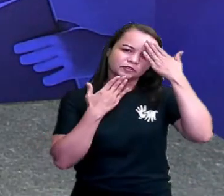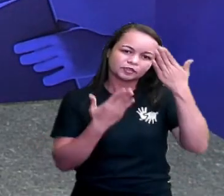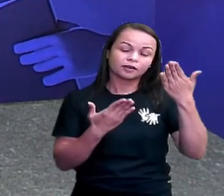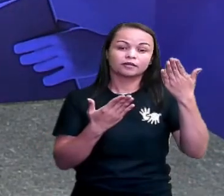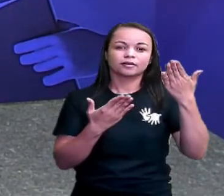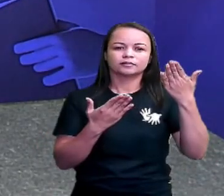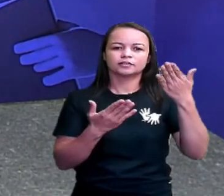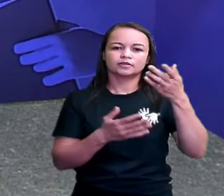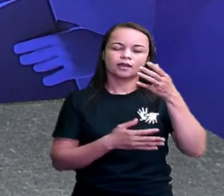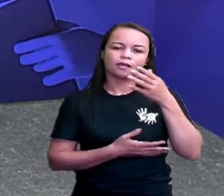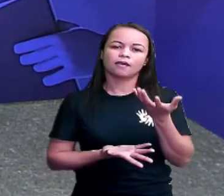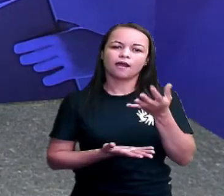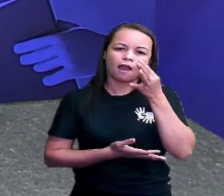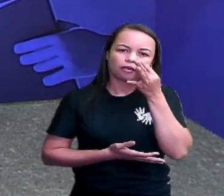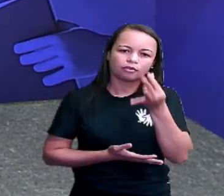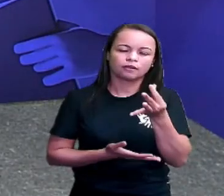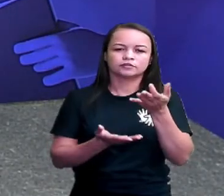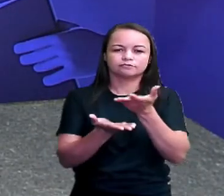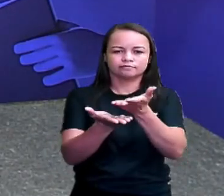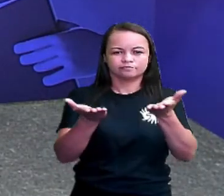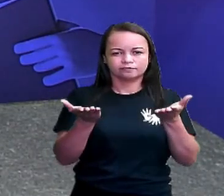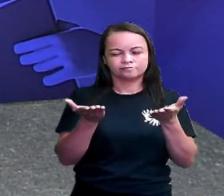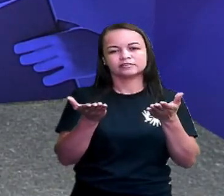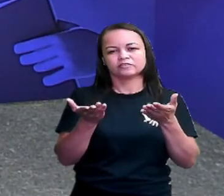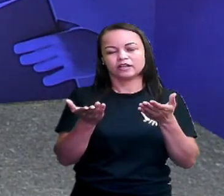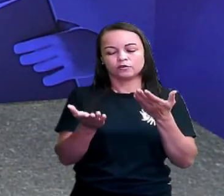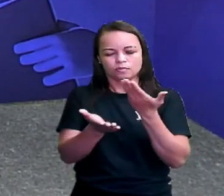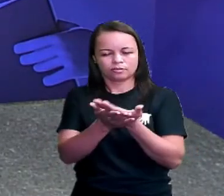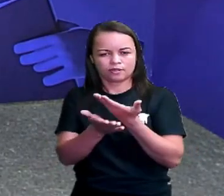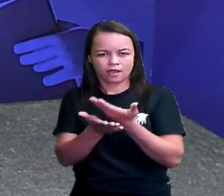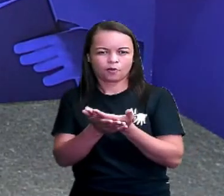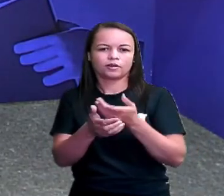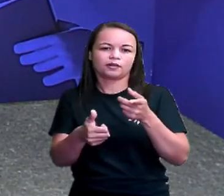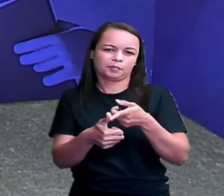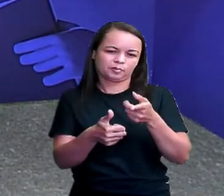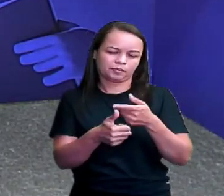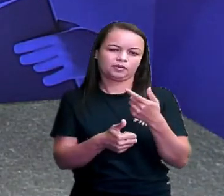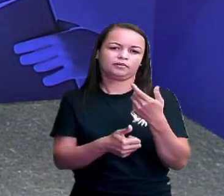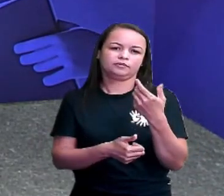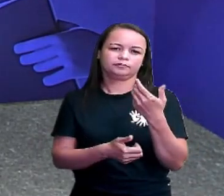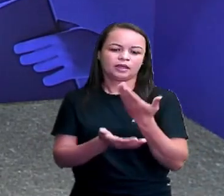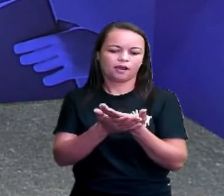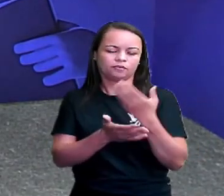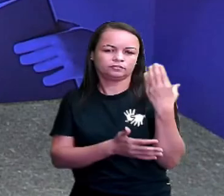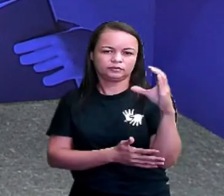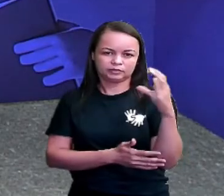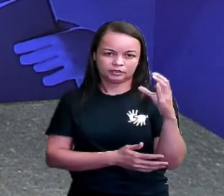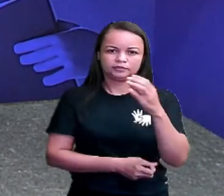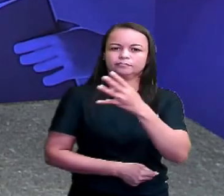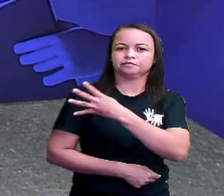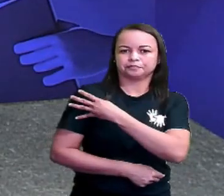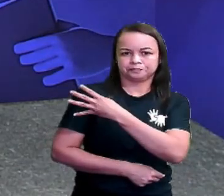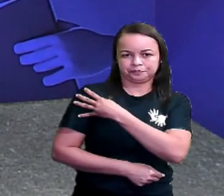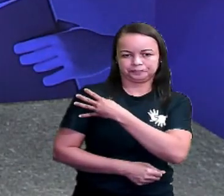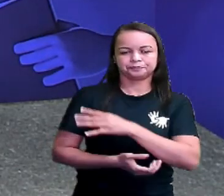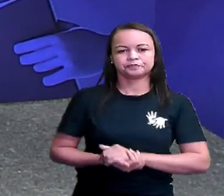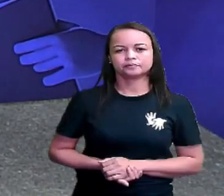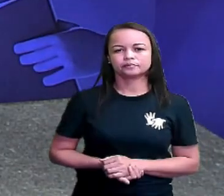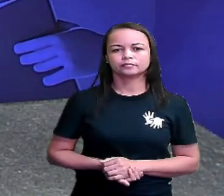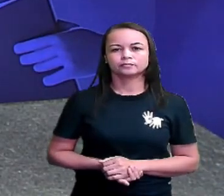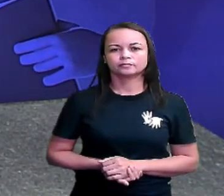a atenção que vocês tiveram, né, nessa nossa aula, nessa nossa primeira aula de Ciências da Natureza do 4º ano. Nós